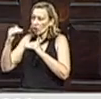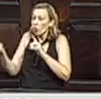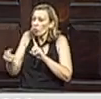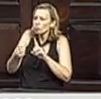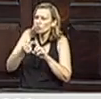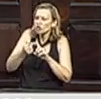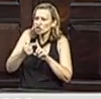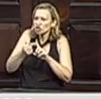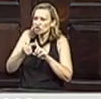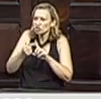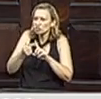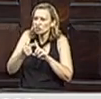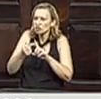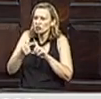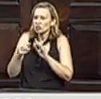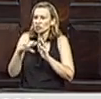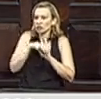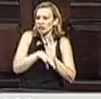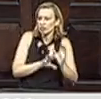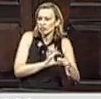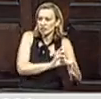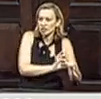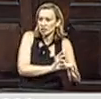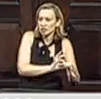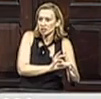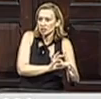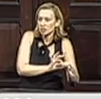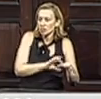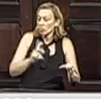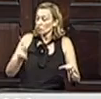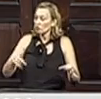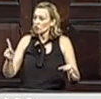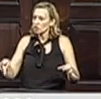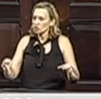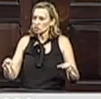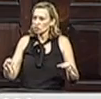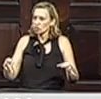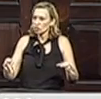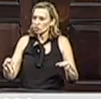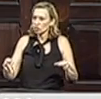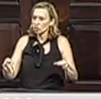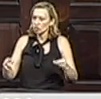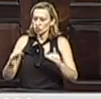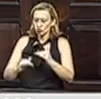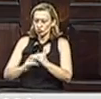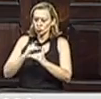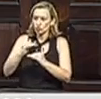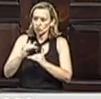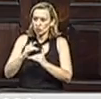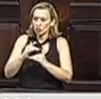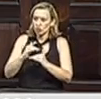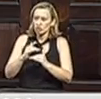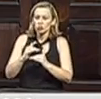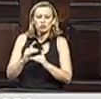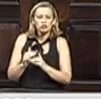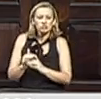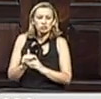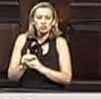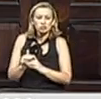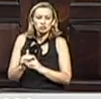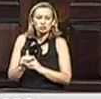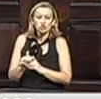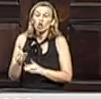emenda é colocar o professor 2 na faixa seguinte. Por ser muito justo, nós sabemos